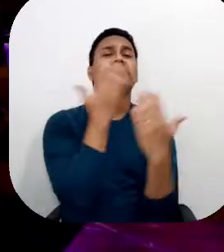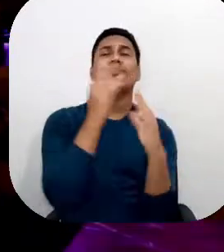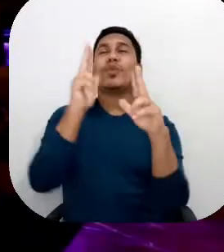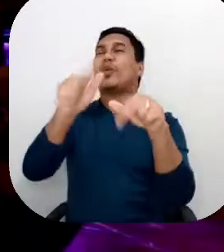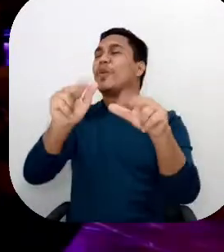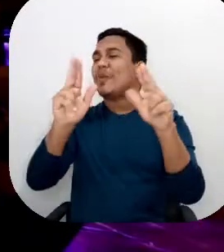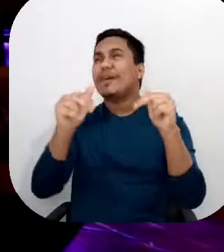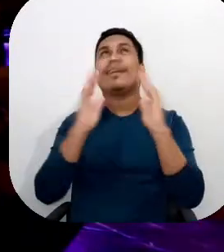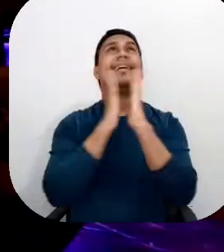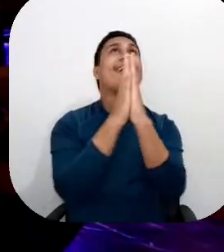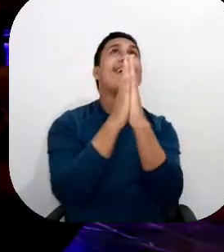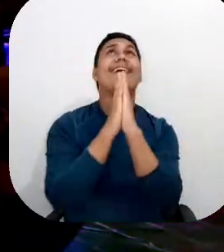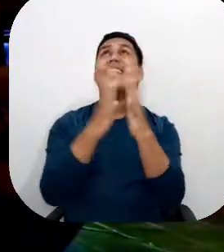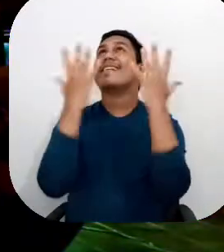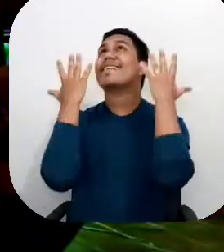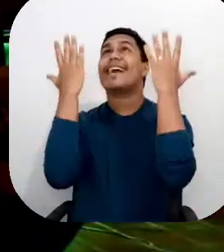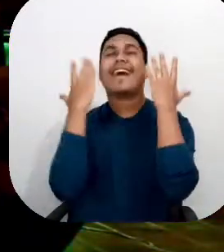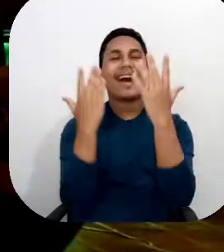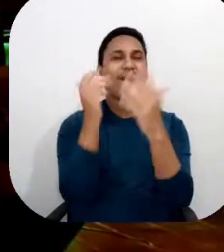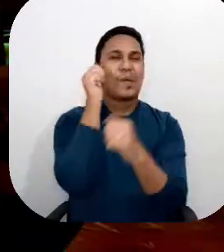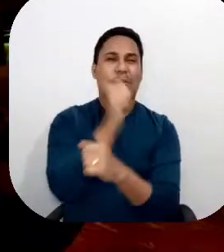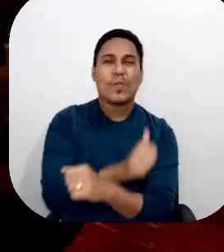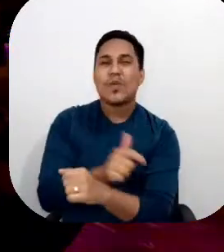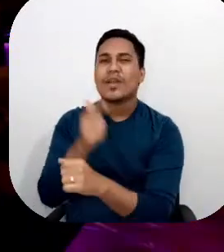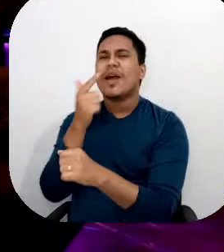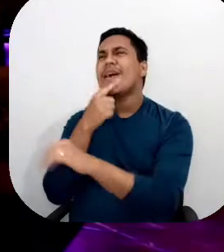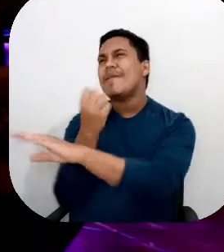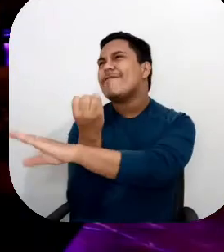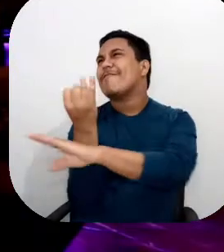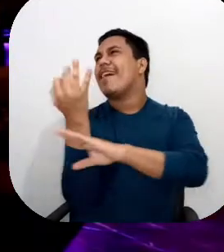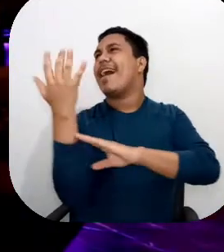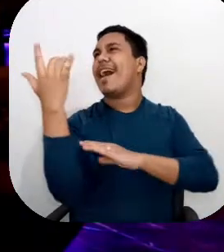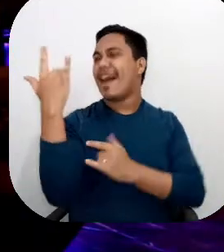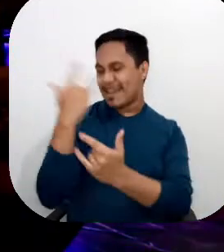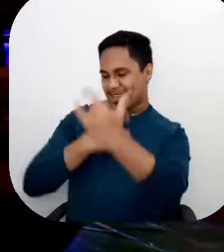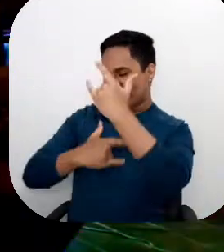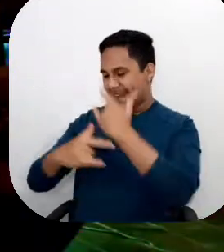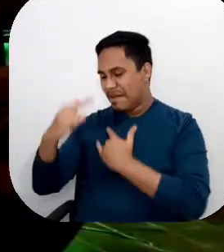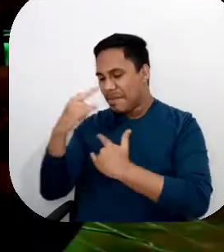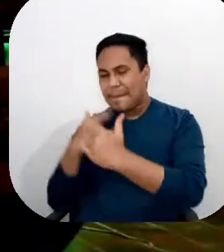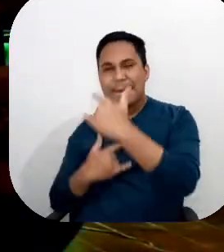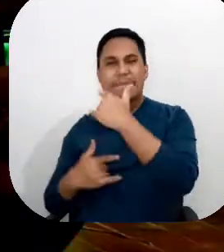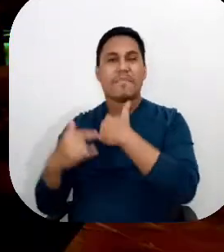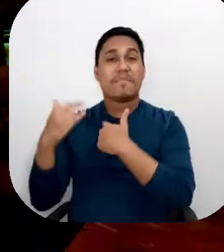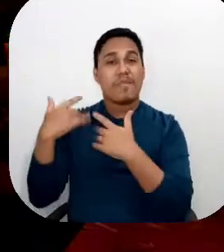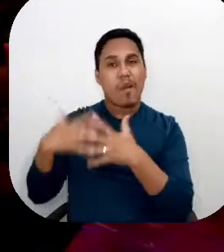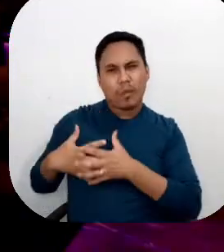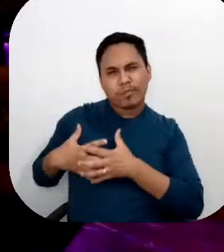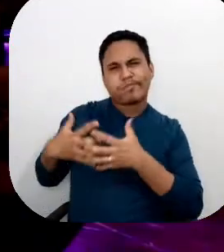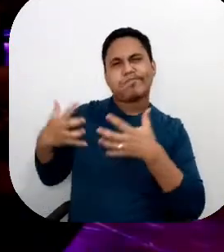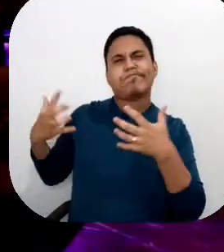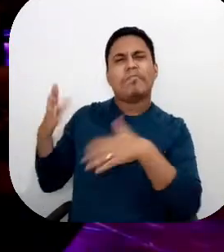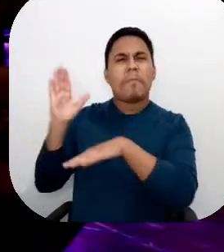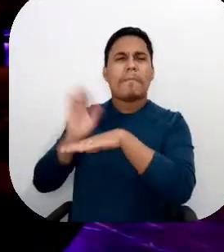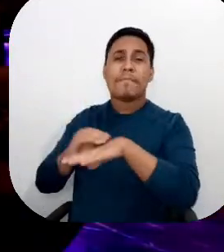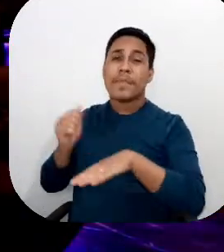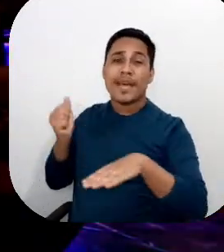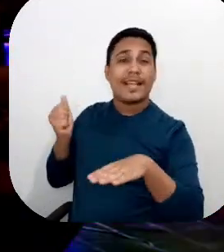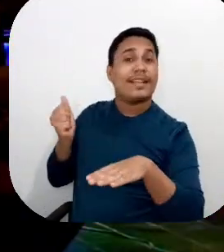365 dias sem te ver. Homens e mulheres me amaram mais e melhor.